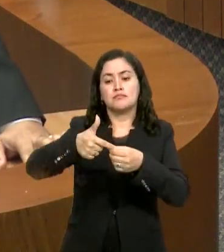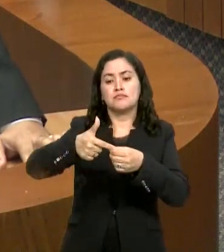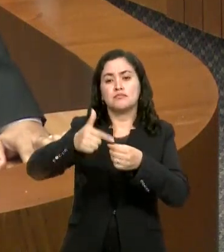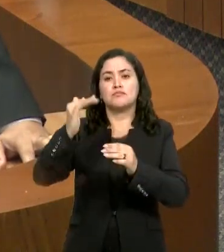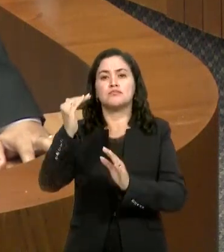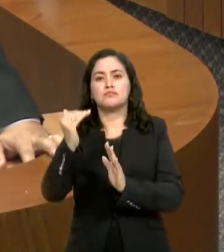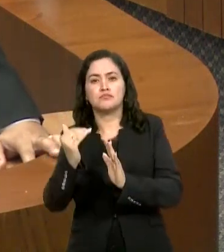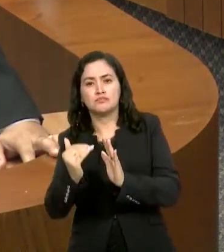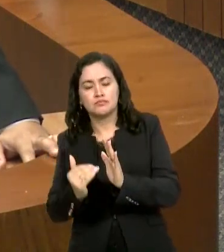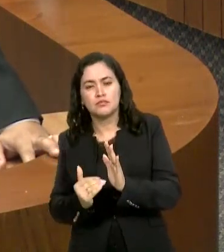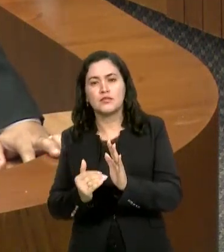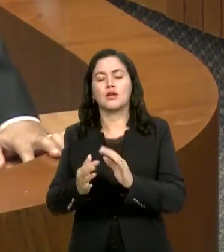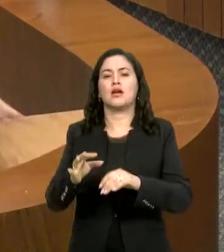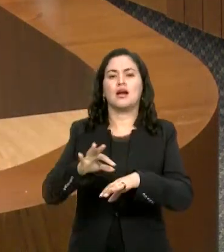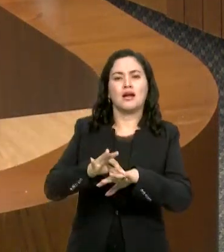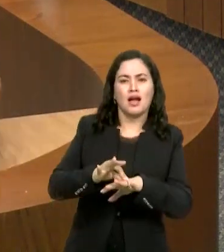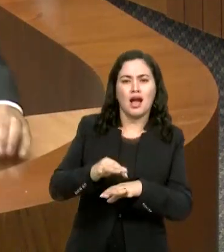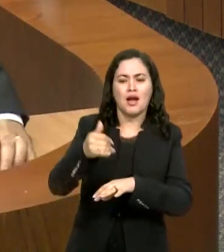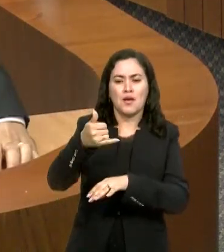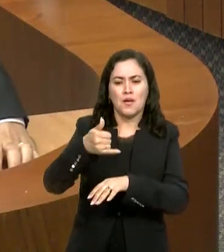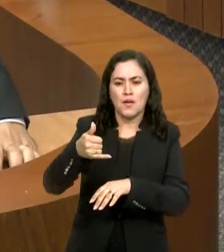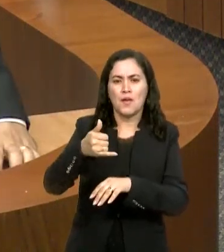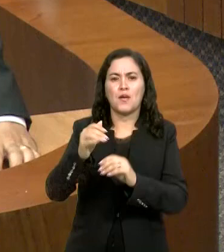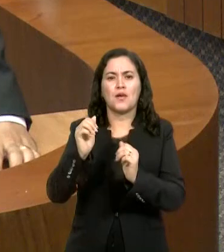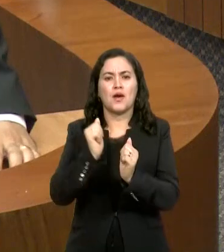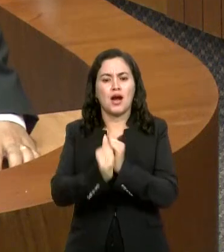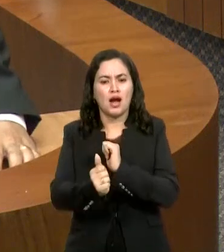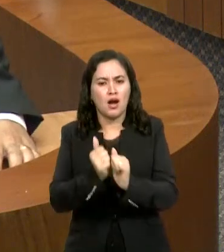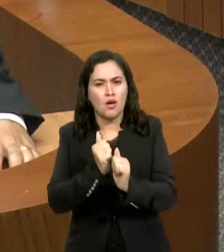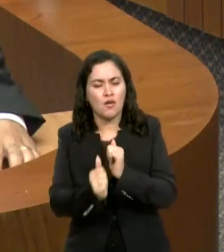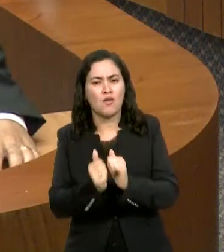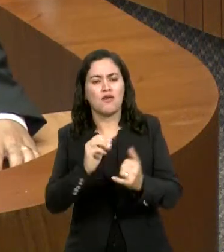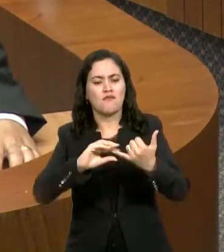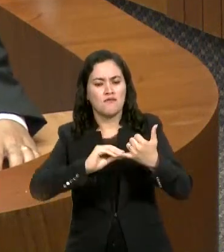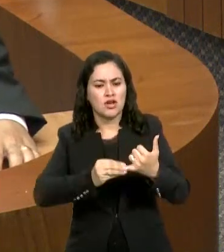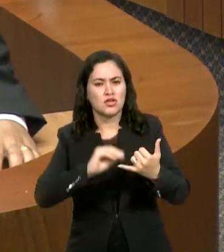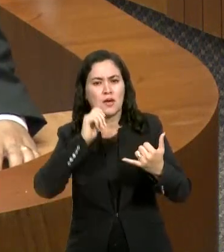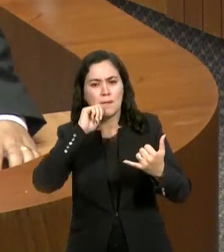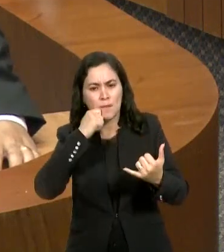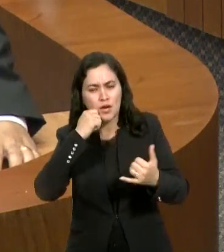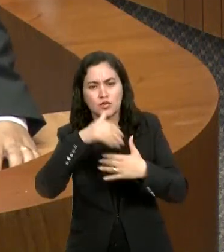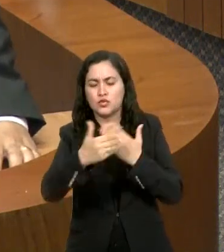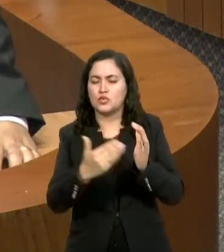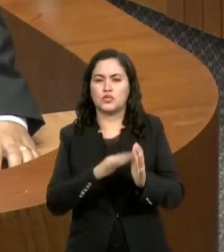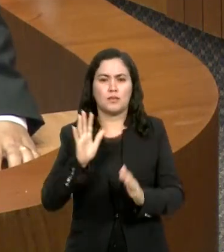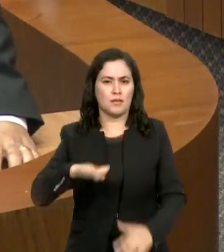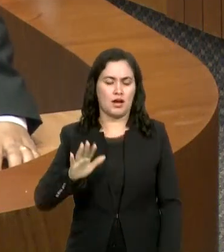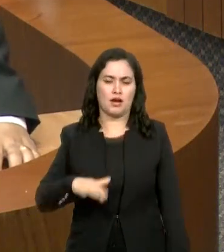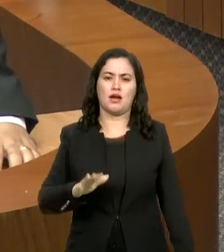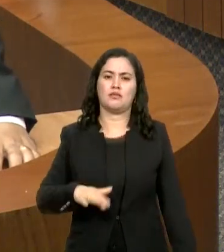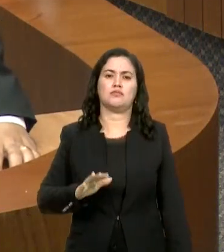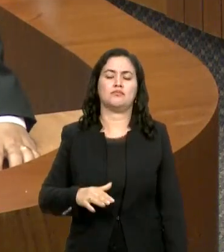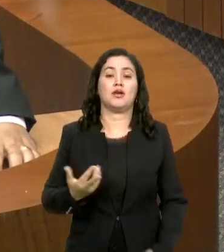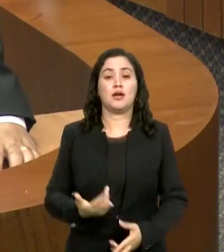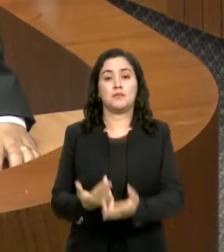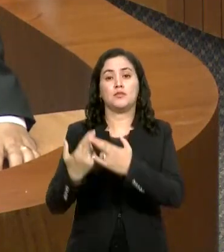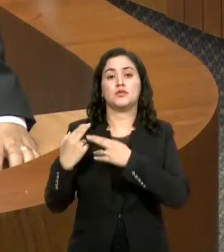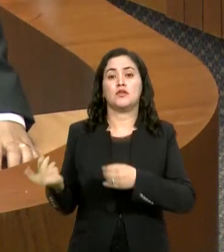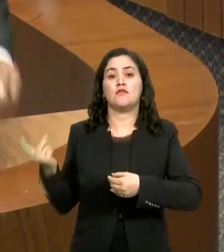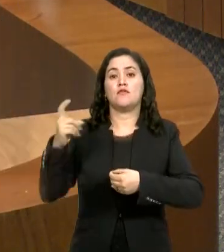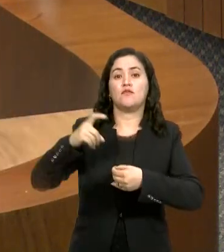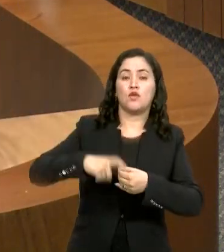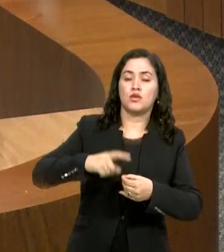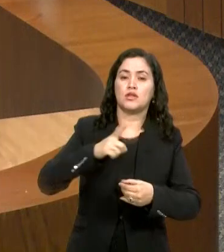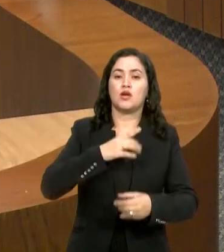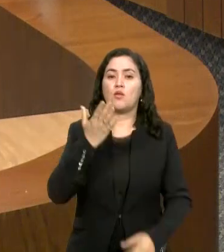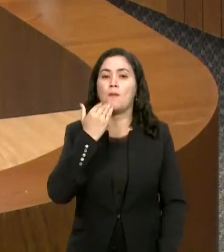arroz, feijão, pão, tudo está mais barato. Compromisso de voltar a colocar comida na mesa dos brasileiros.